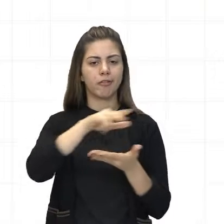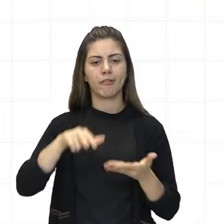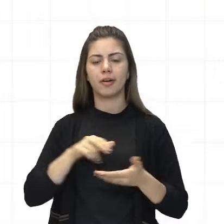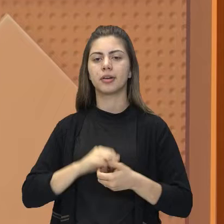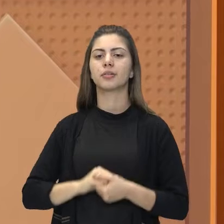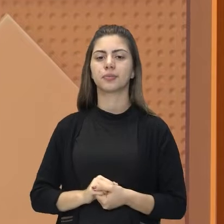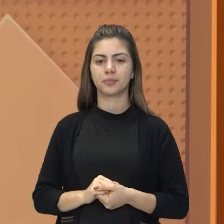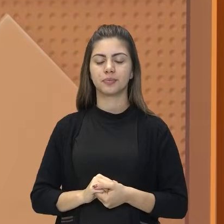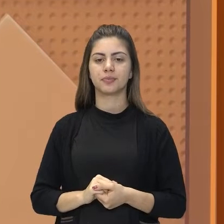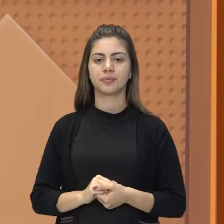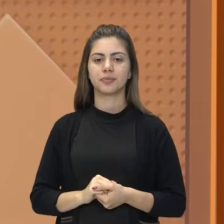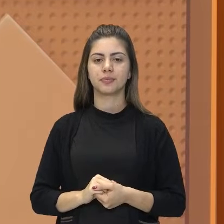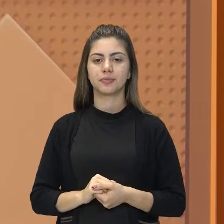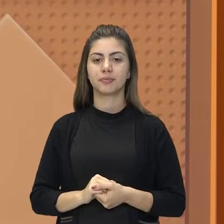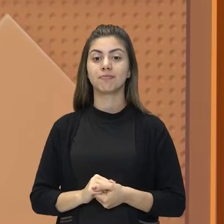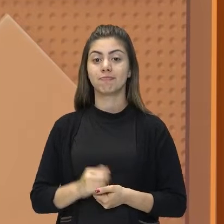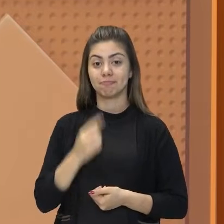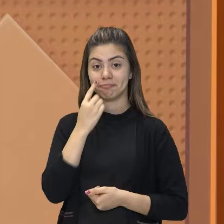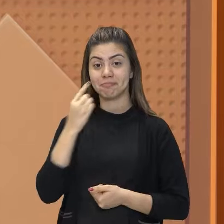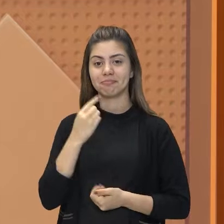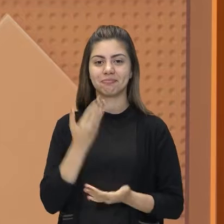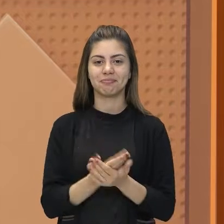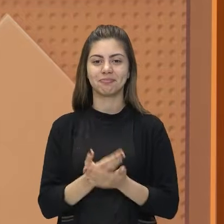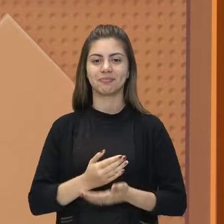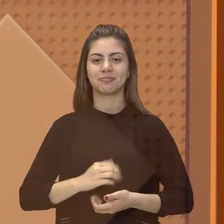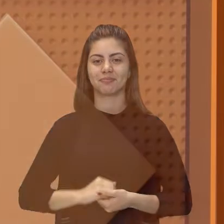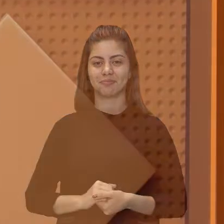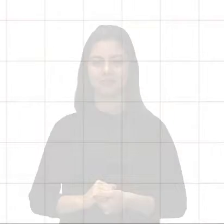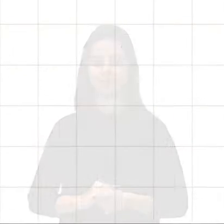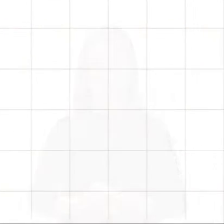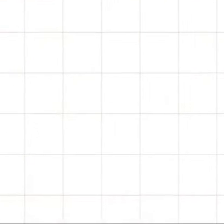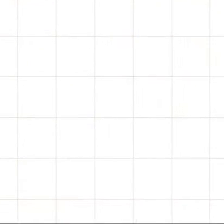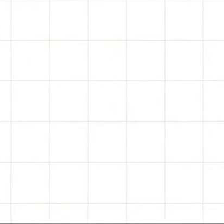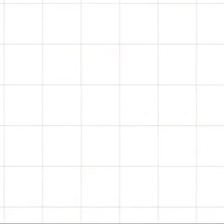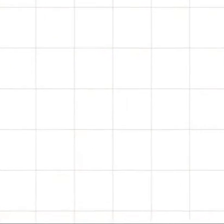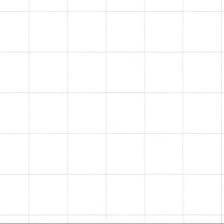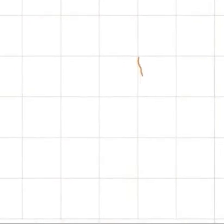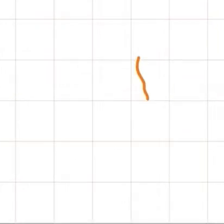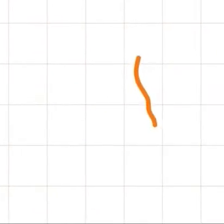diversidade cultural. Vamos então para a nossa aula.